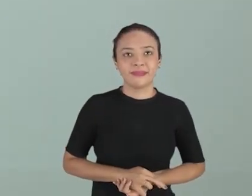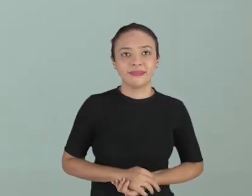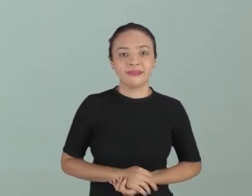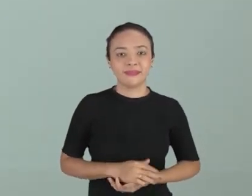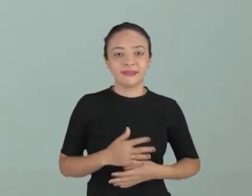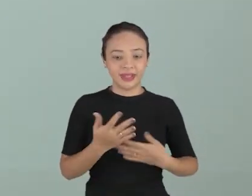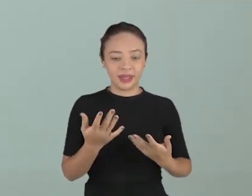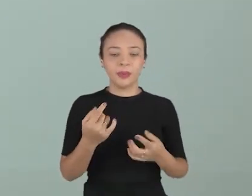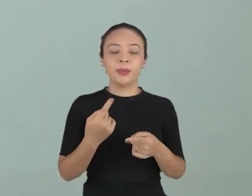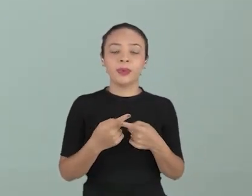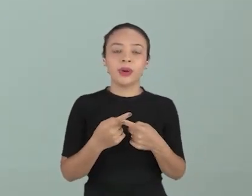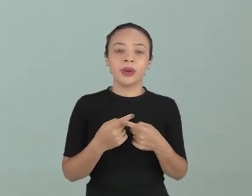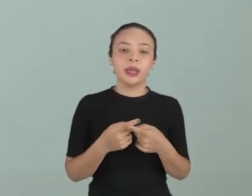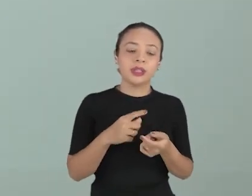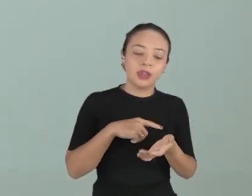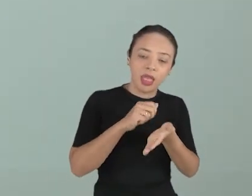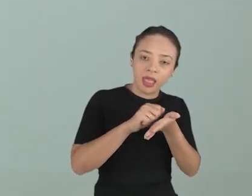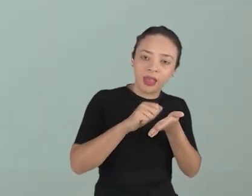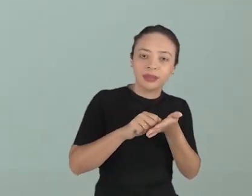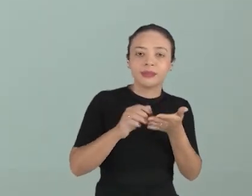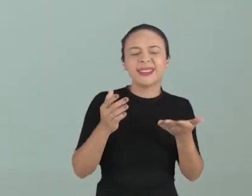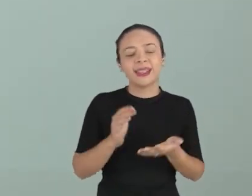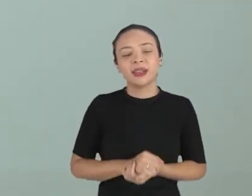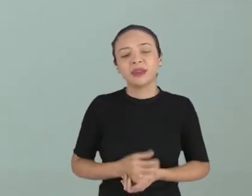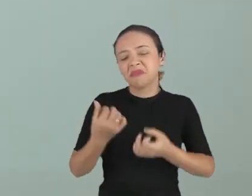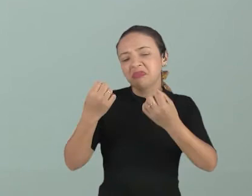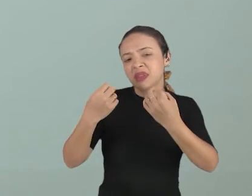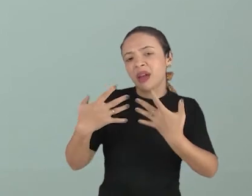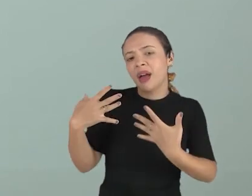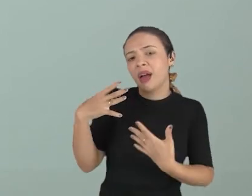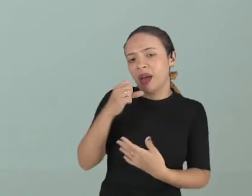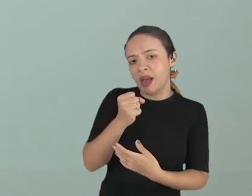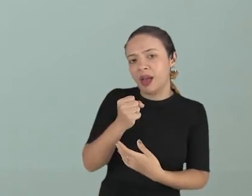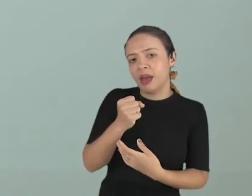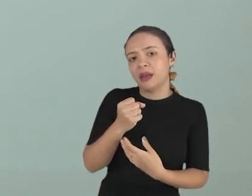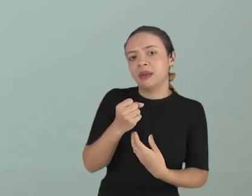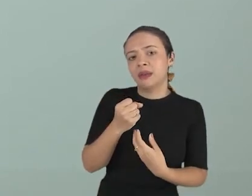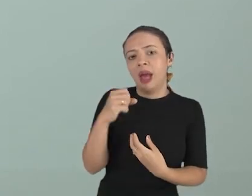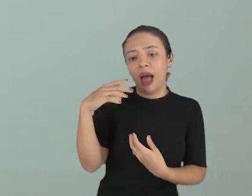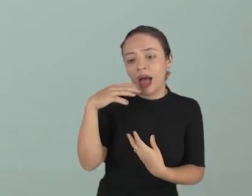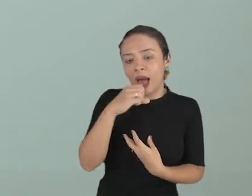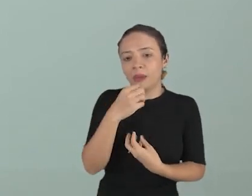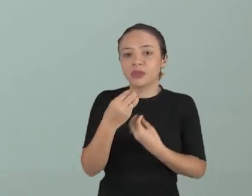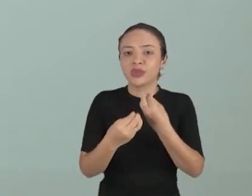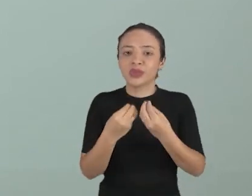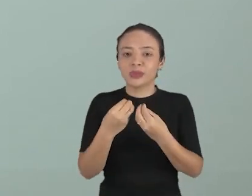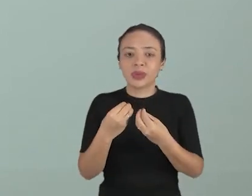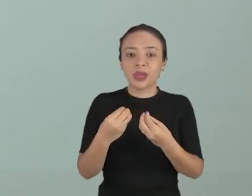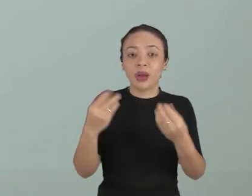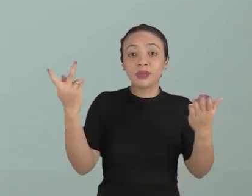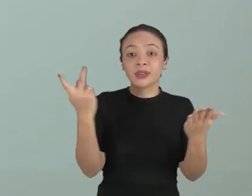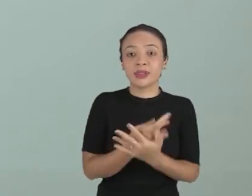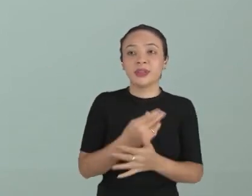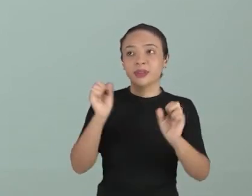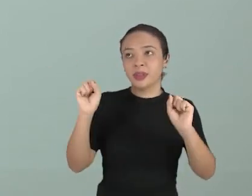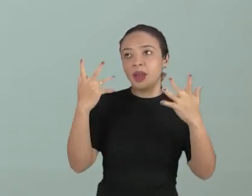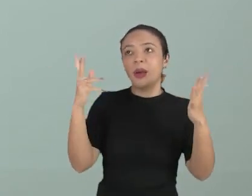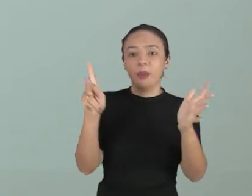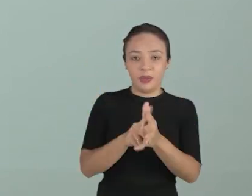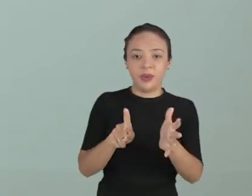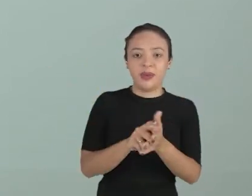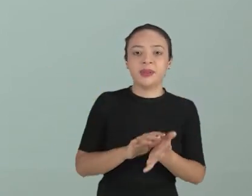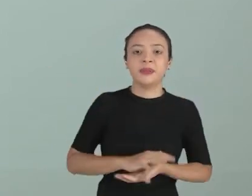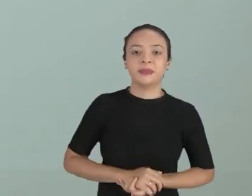daquela assinatura, né? Então essa aí é uma breve explicação do fundo histórico dessa data, dessa celebração do Valentine's